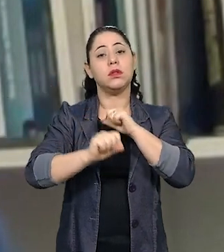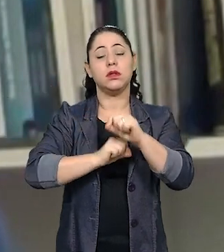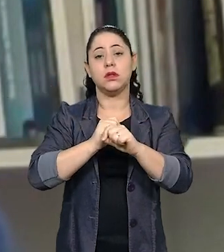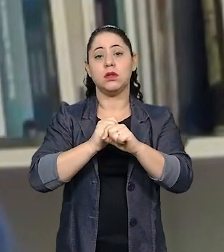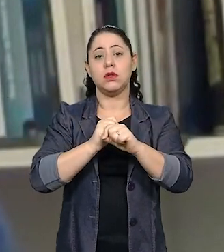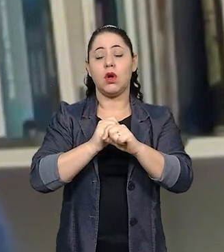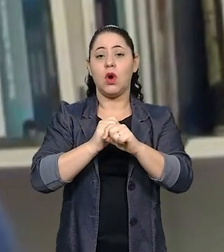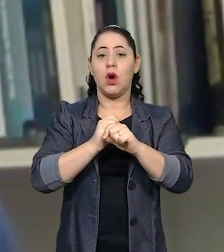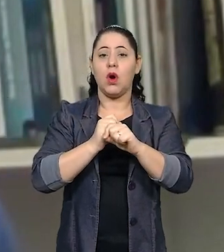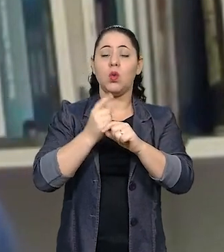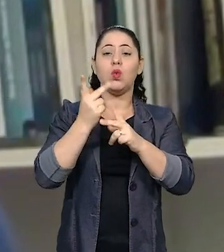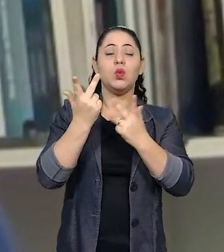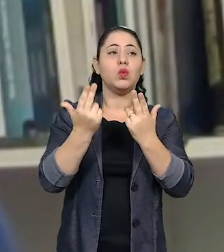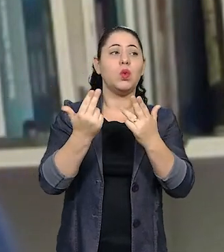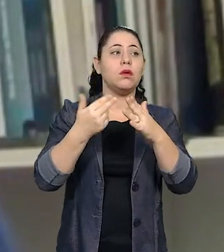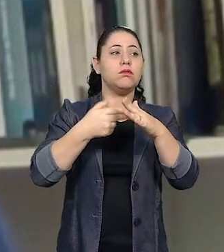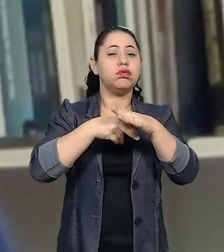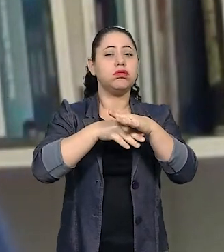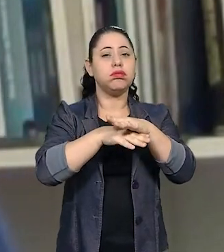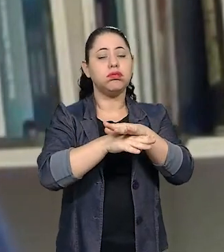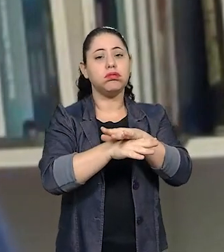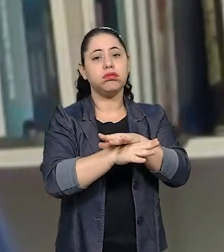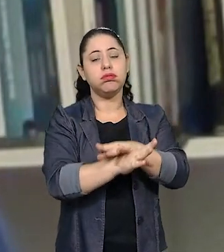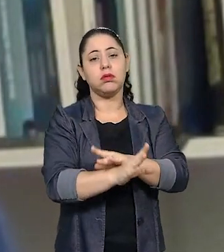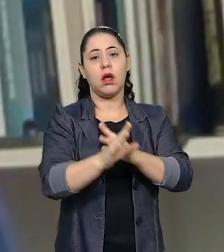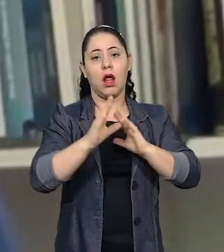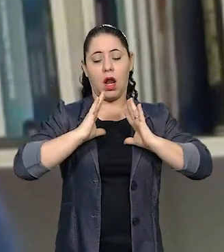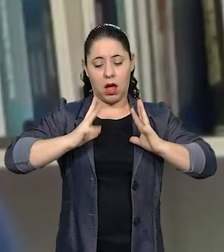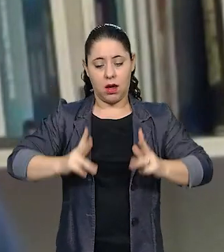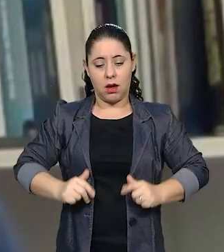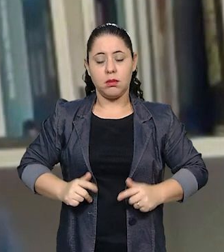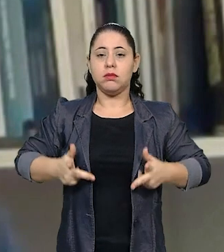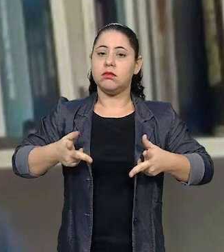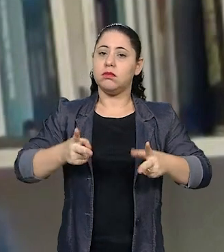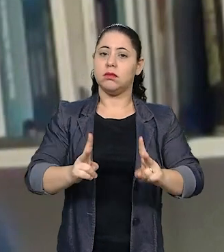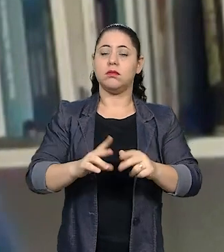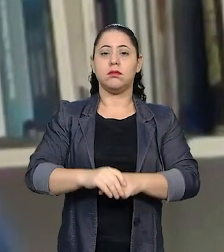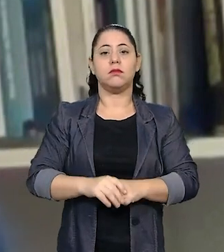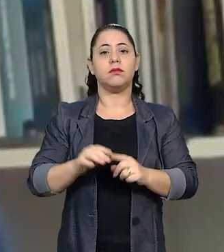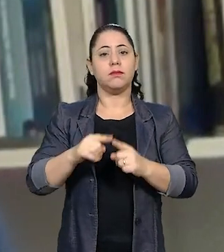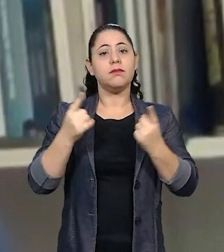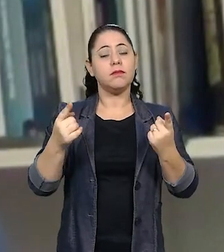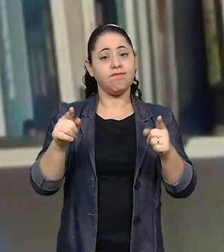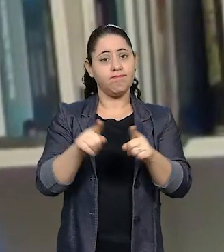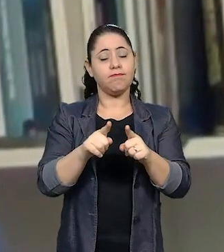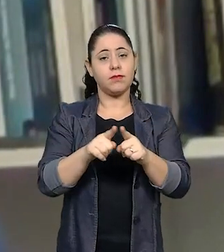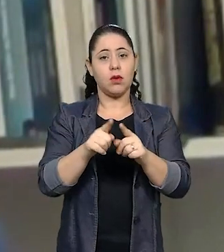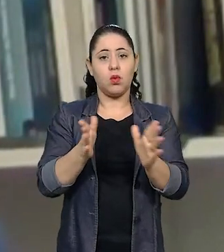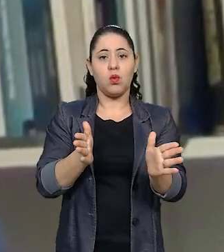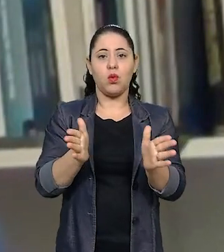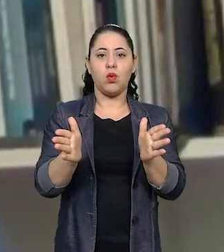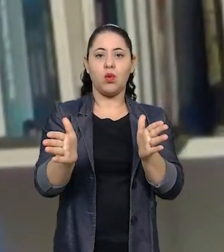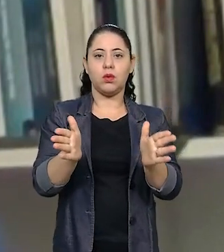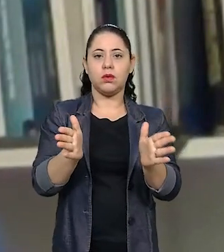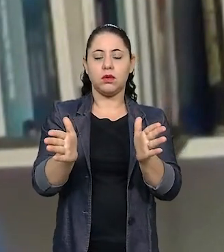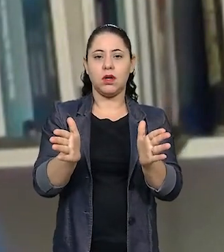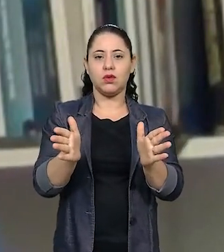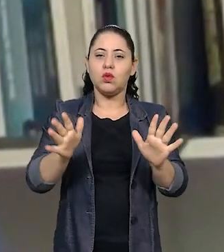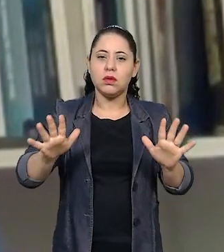uma alimentação adequada, ela tem um espaço de sono, possibilidade, né, de rituais, rotinas de